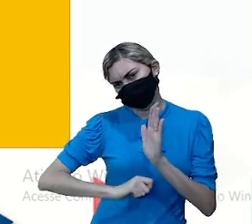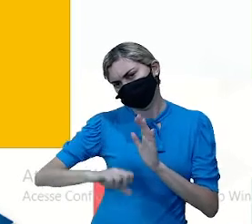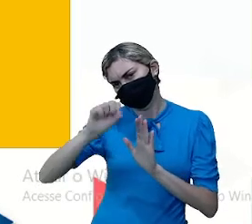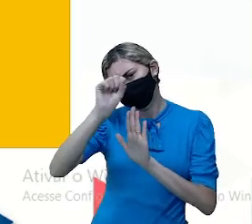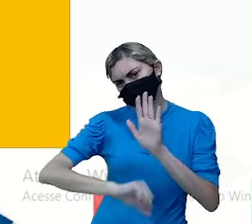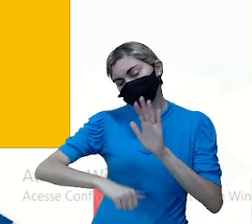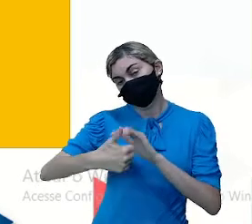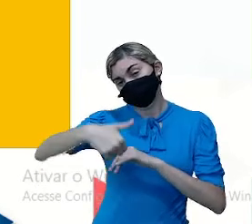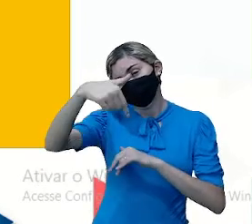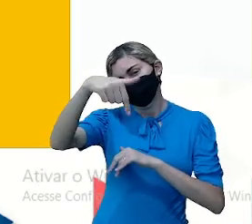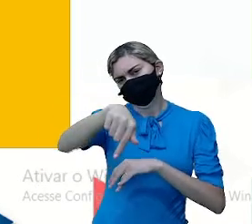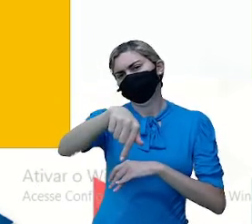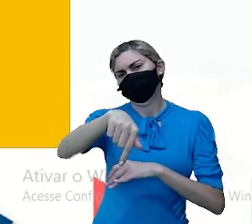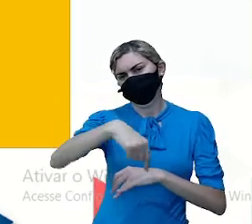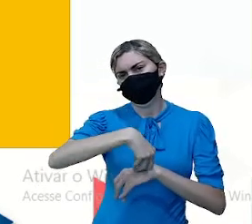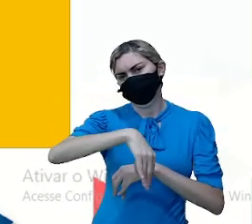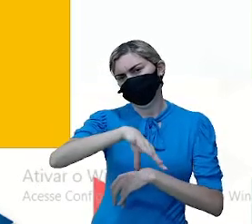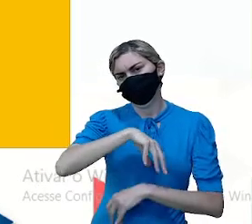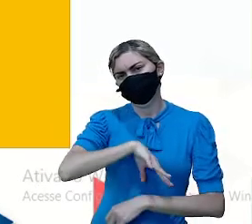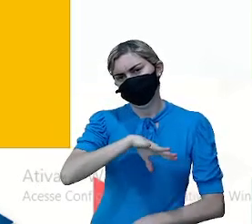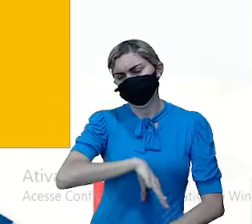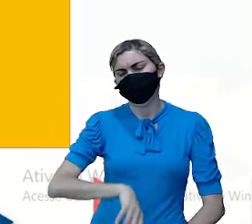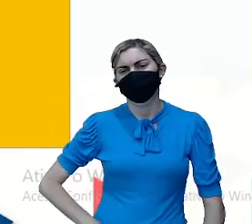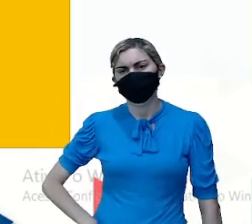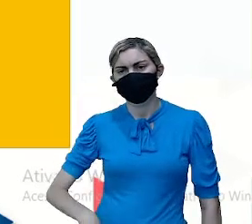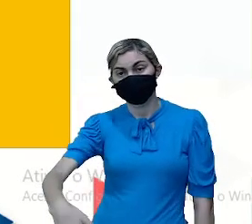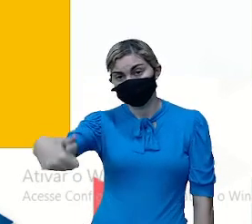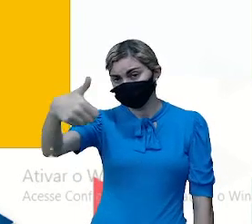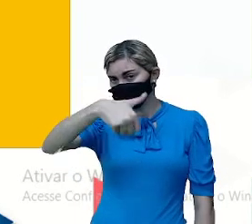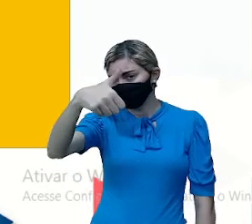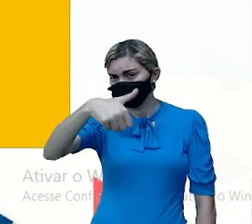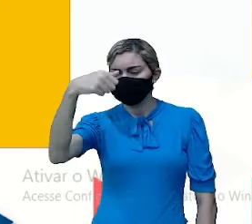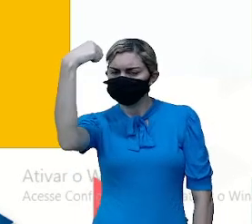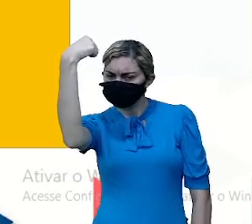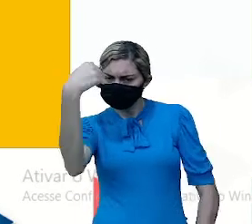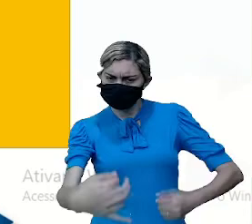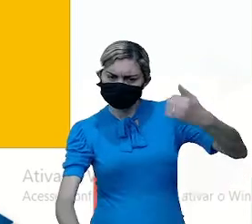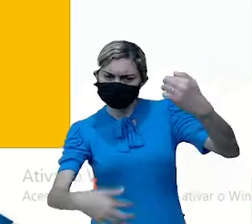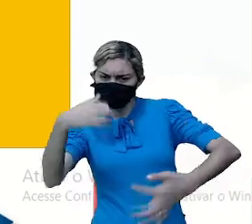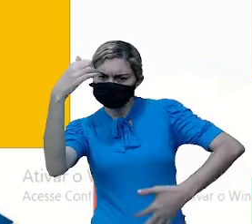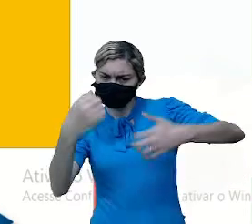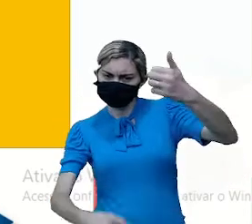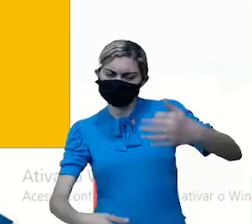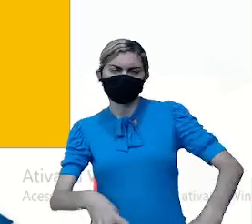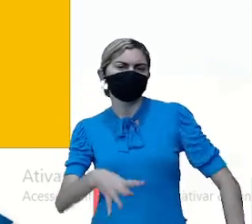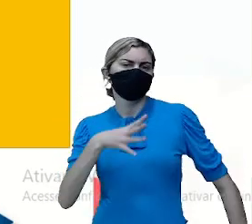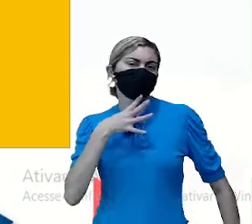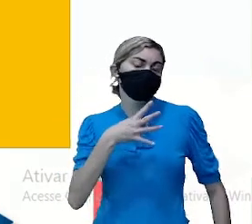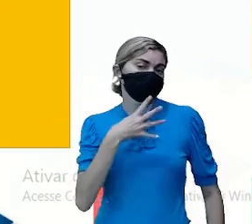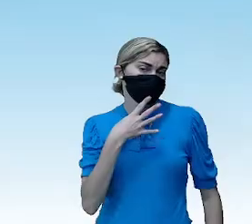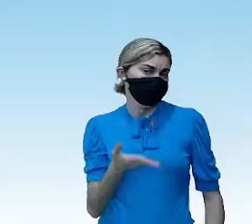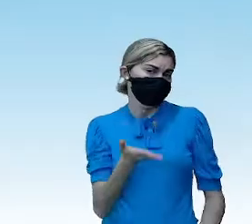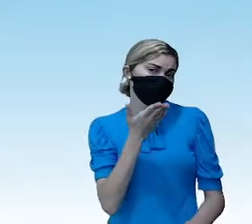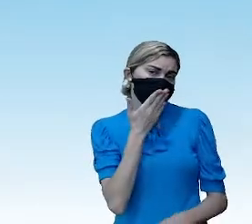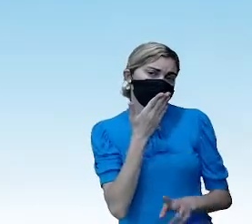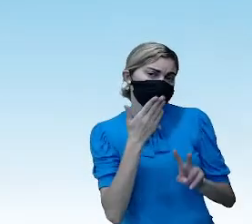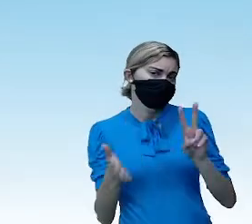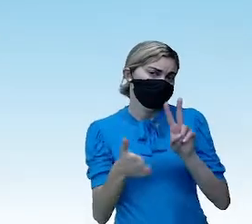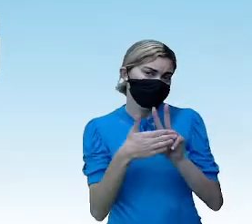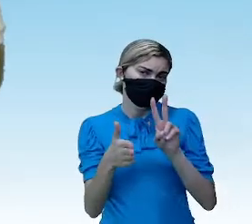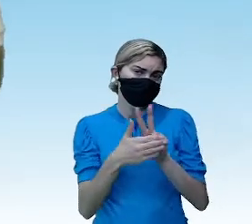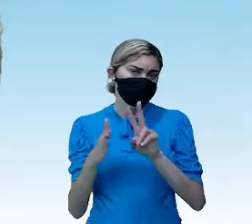século 17 para o português. É o primeiro relato conhecido de indígenas do